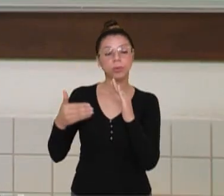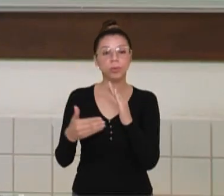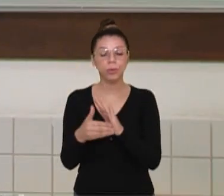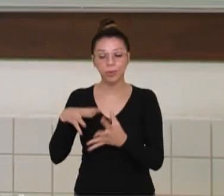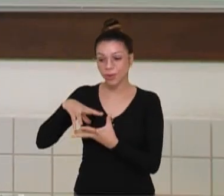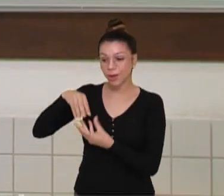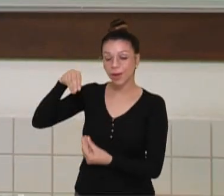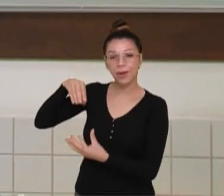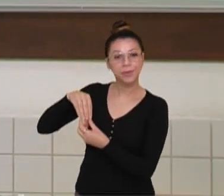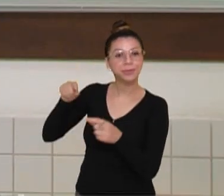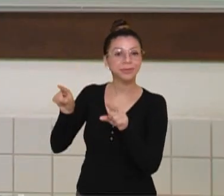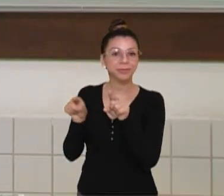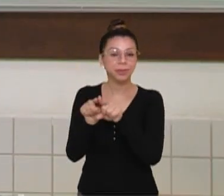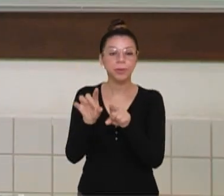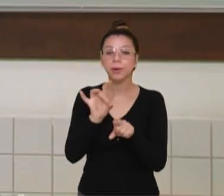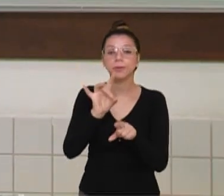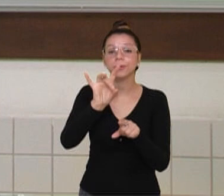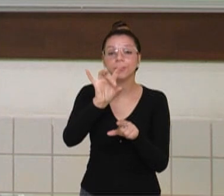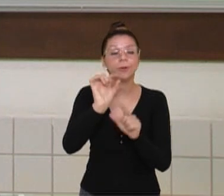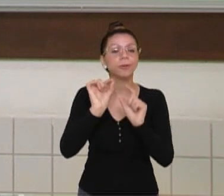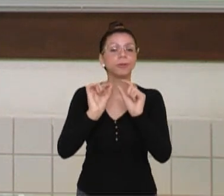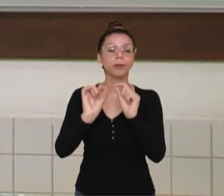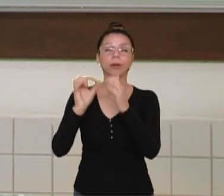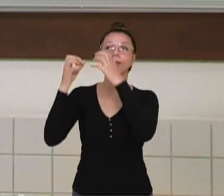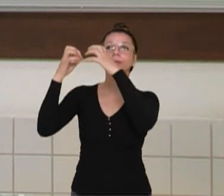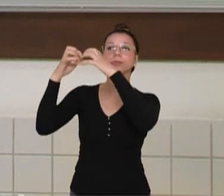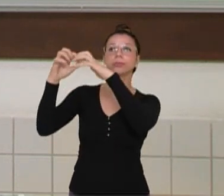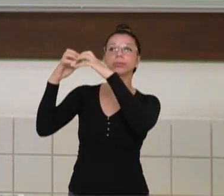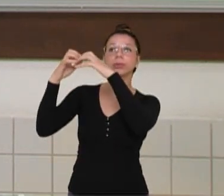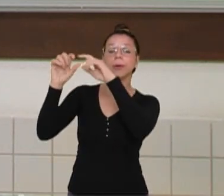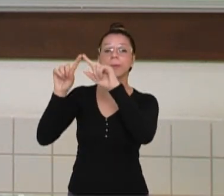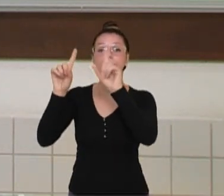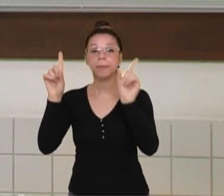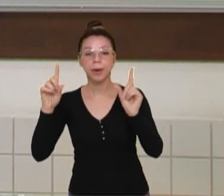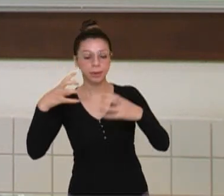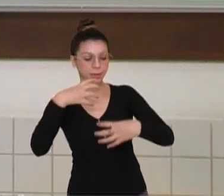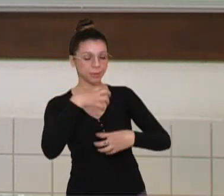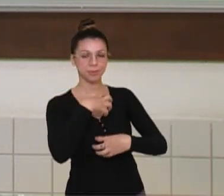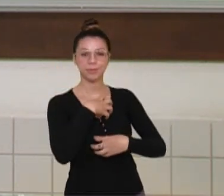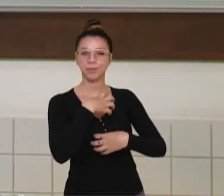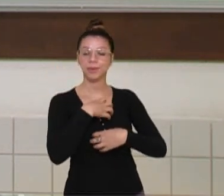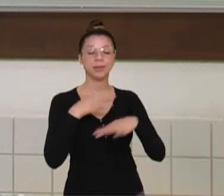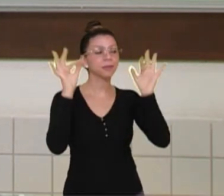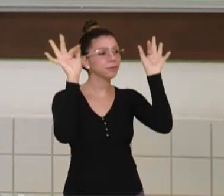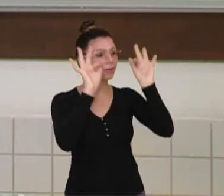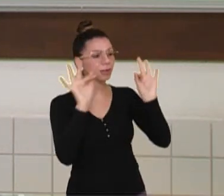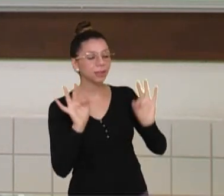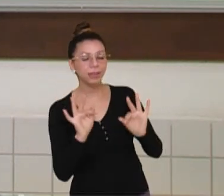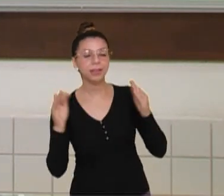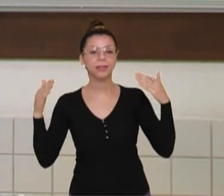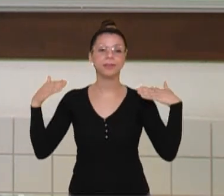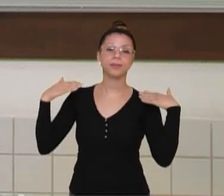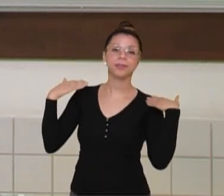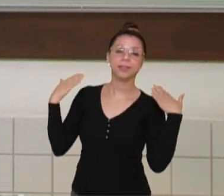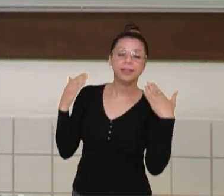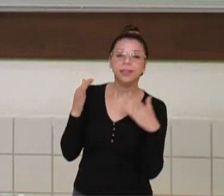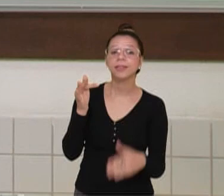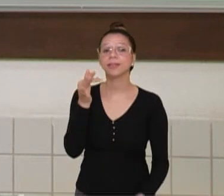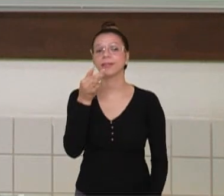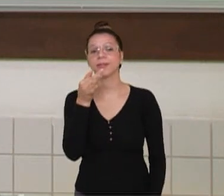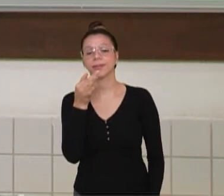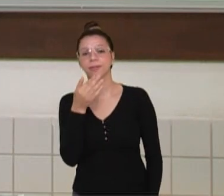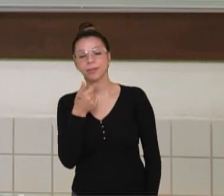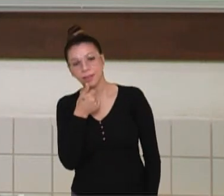né? Não é apenas o pensamento, mas também tem o emocional, se te deixa feliz, se te deixa alegre, se te deixa triste, enfim.